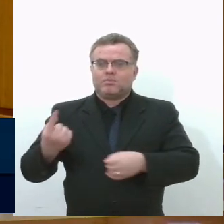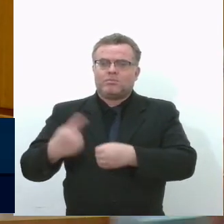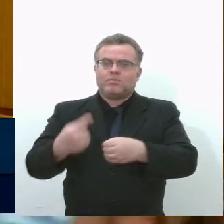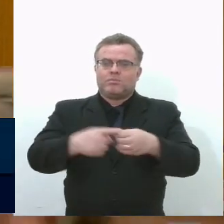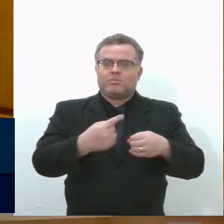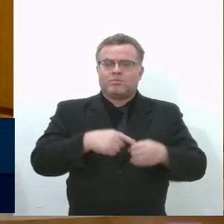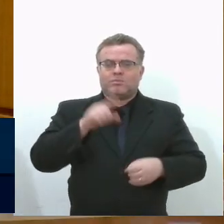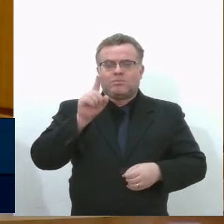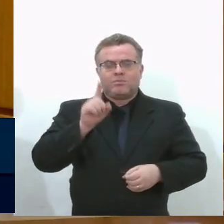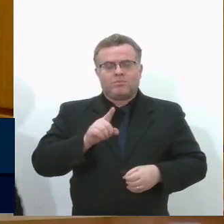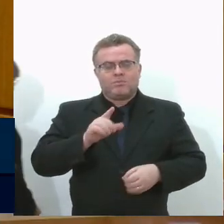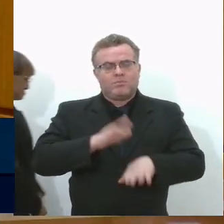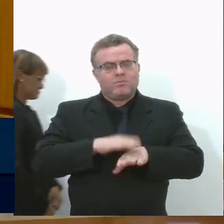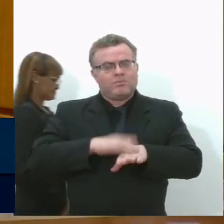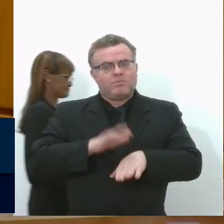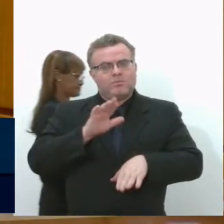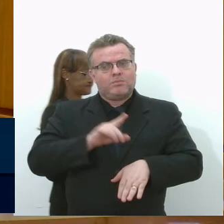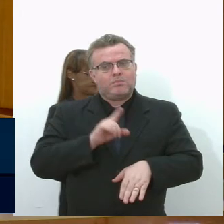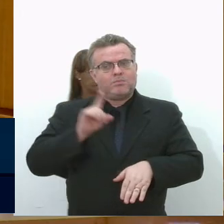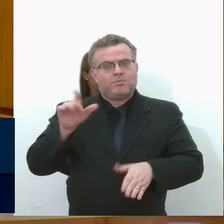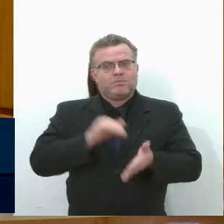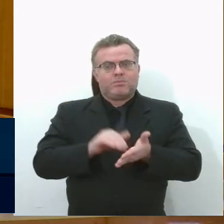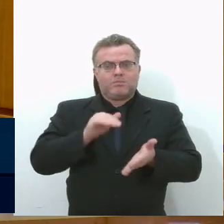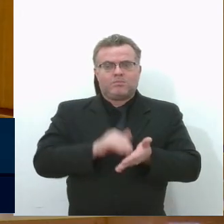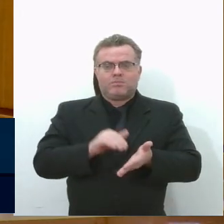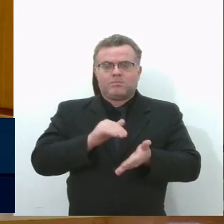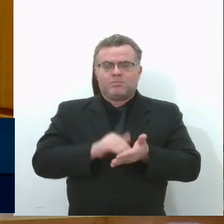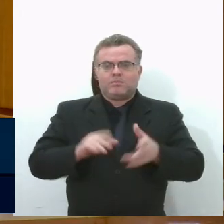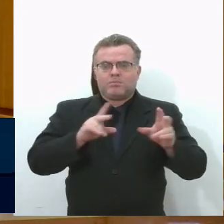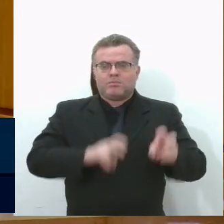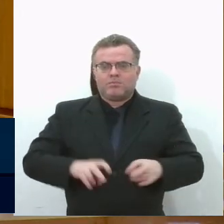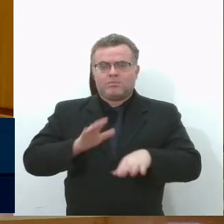a Secretaria de Estado da Fazenda.